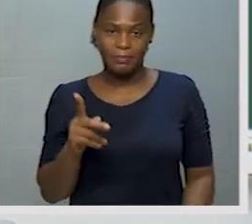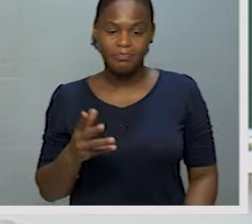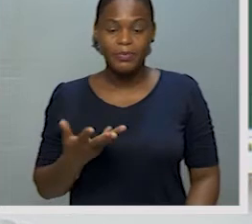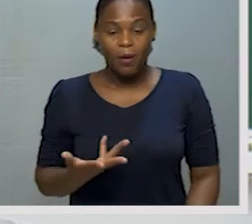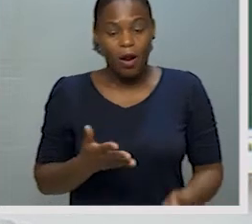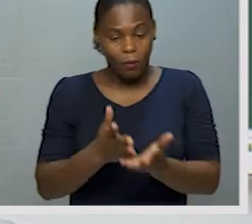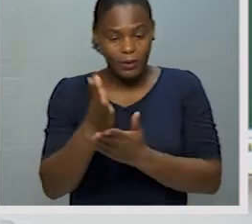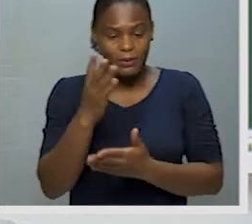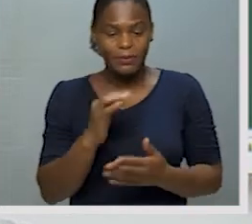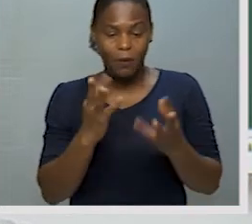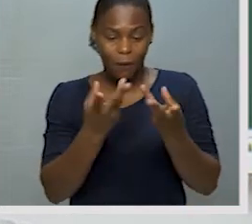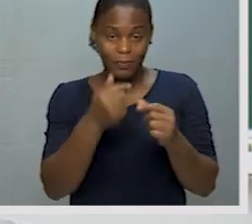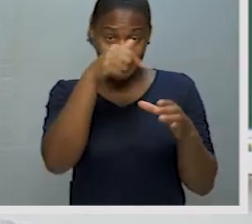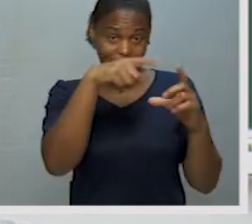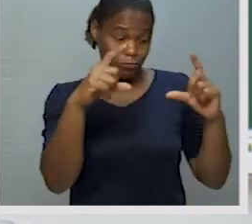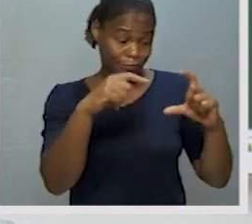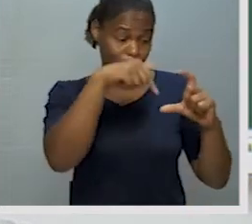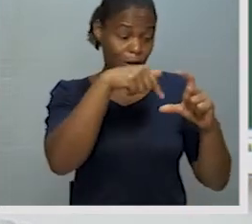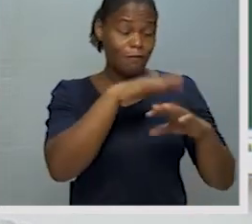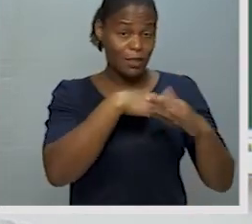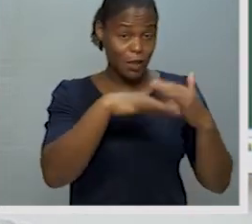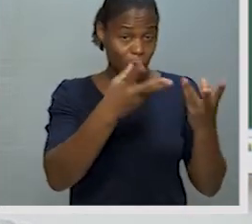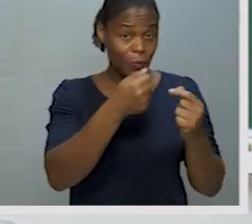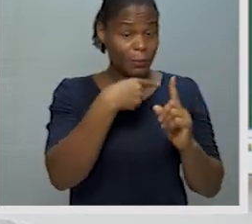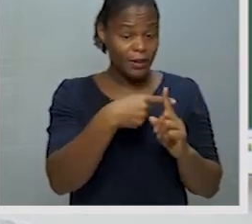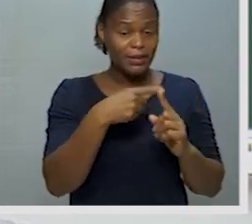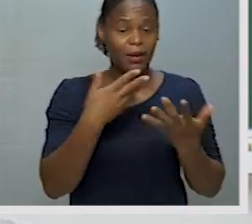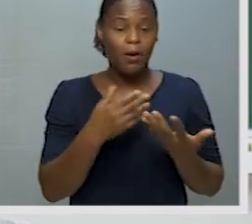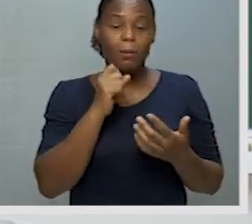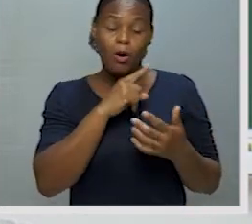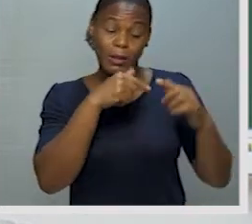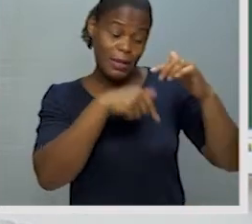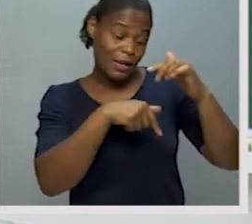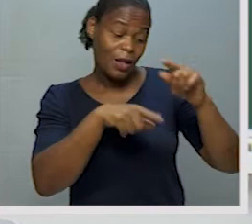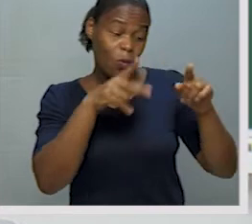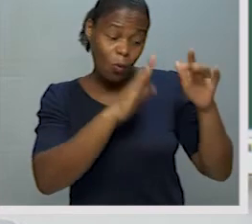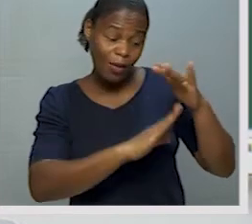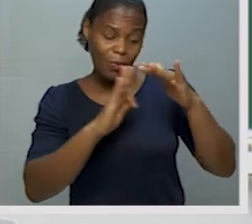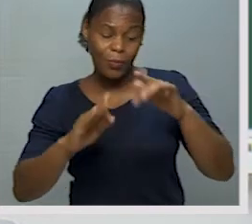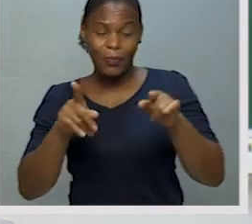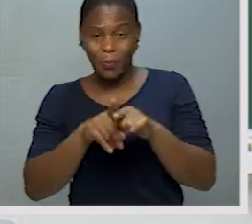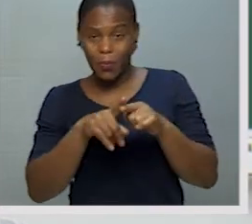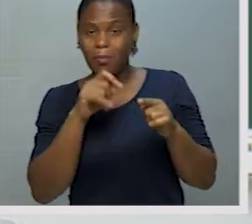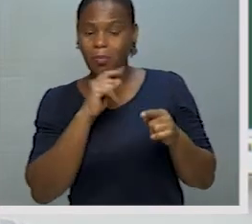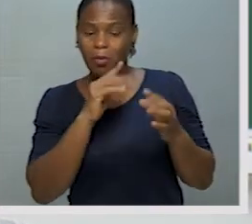Ok? Vamos continuar o cálculo que está dentro do parênteses. Agora temos, sim, mesmo denominador.